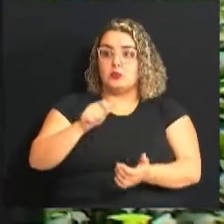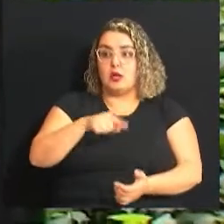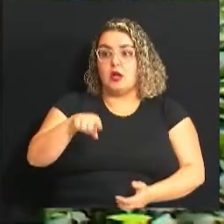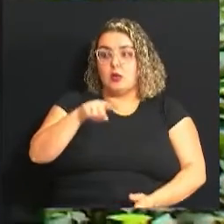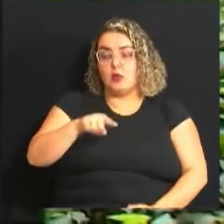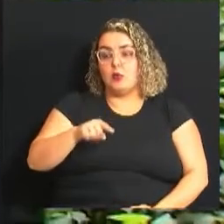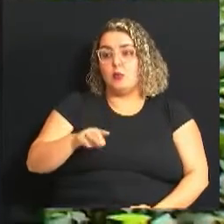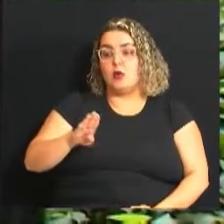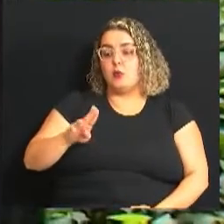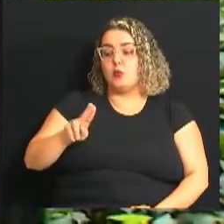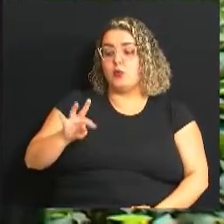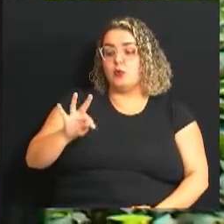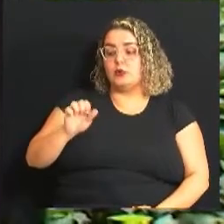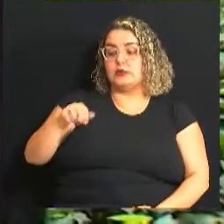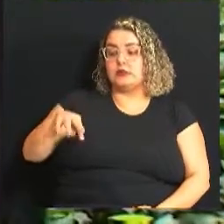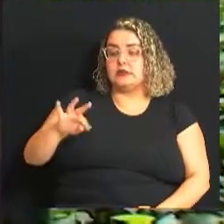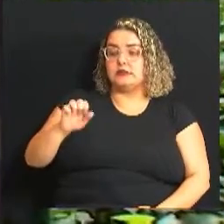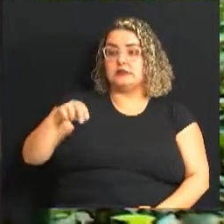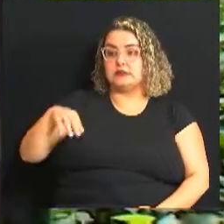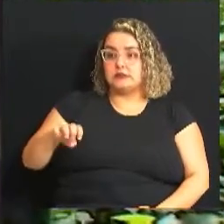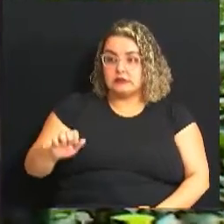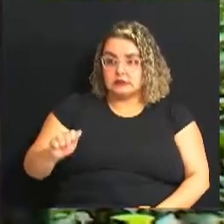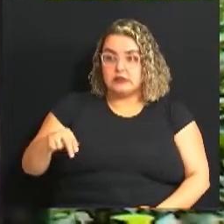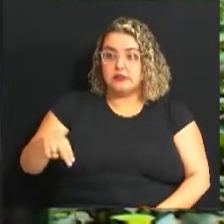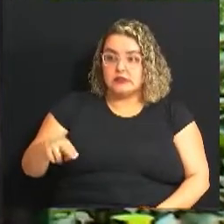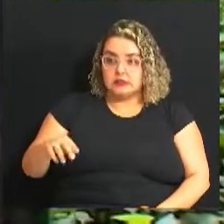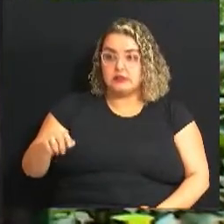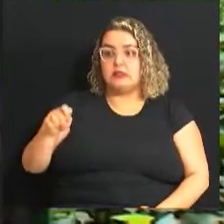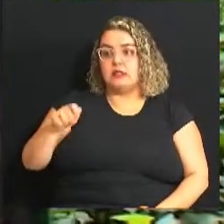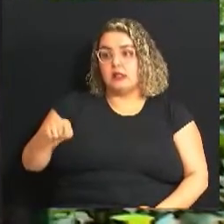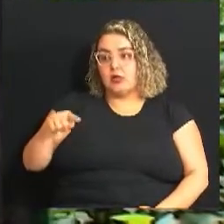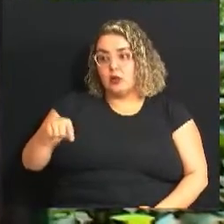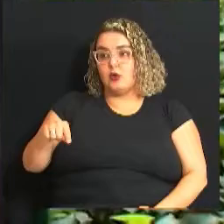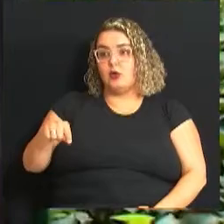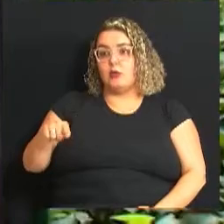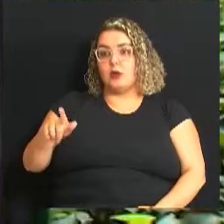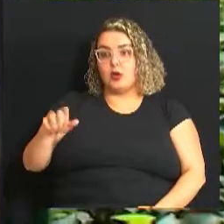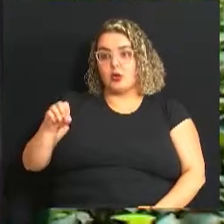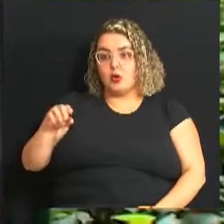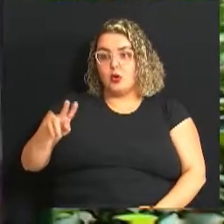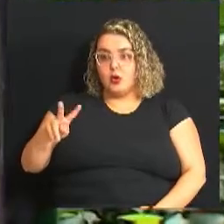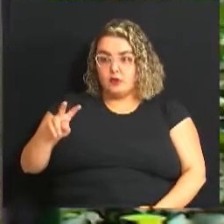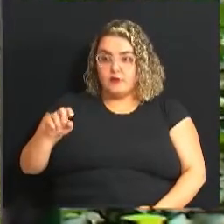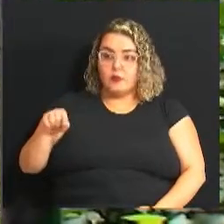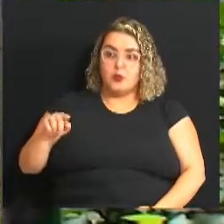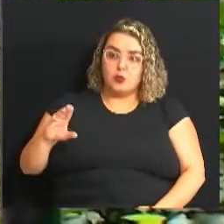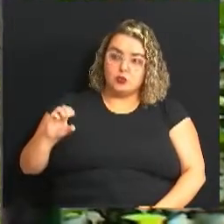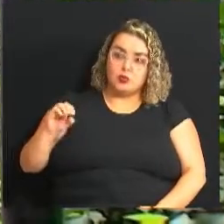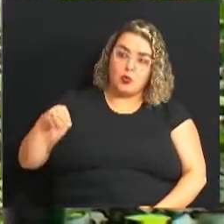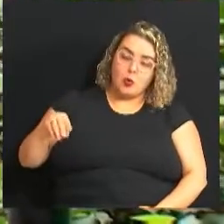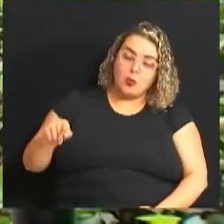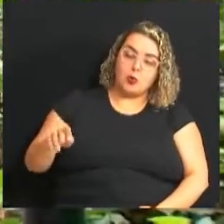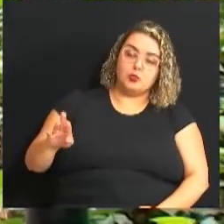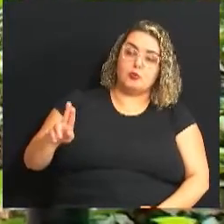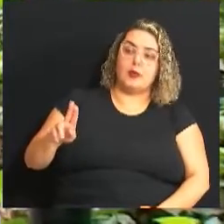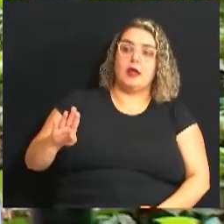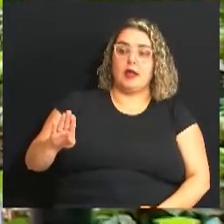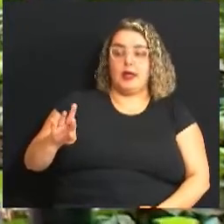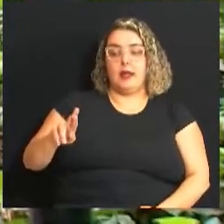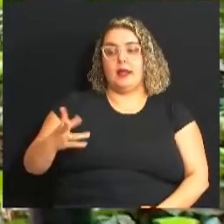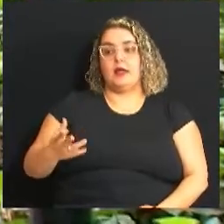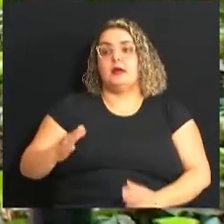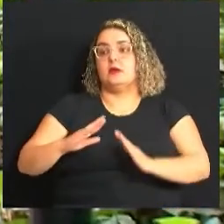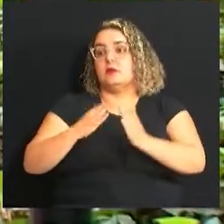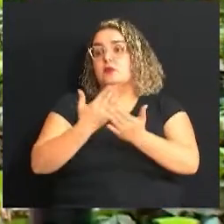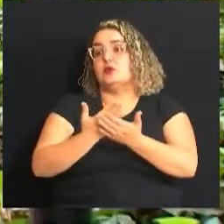agendamento@butantan.gov.br, ou agendamento direto, e a escola pode agendar para quando tiver